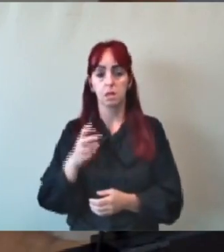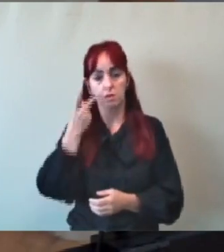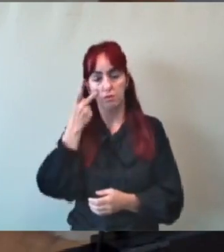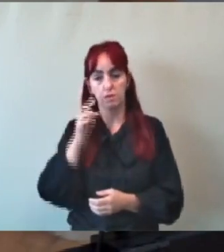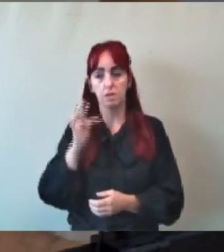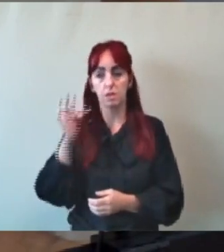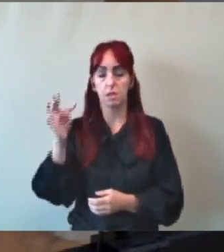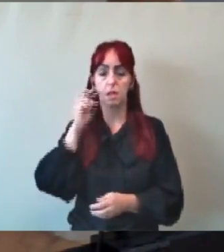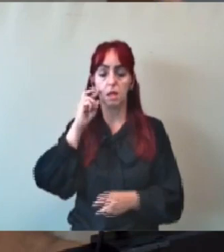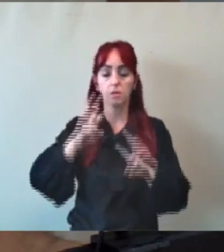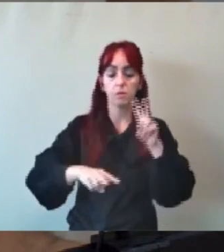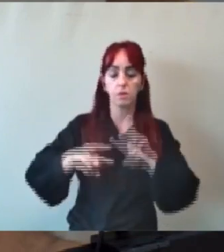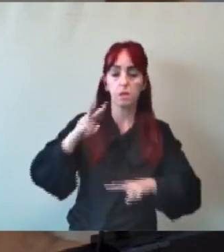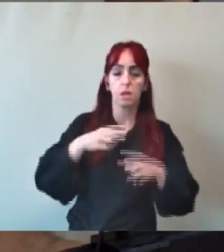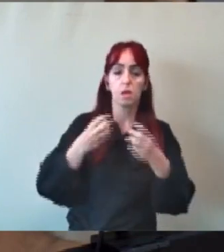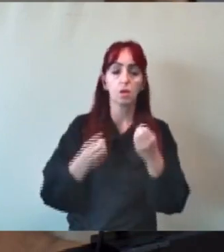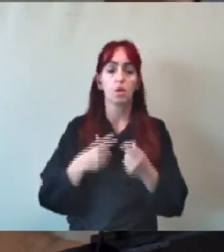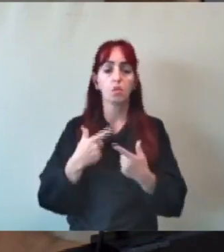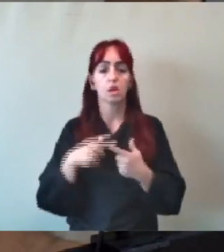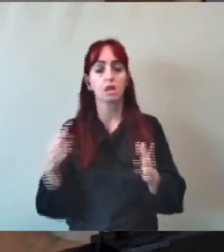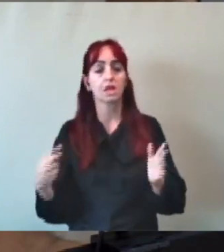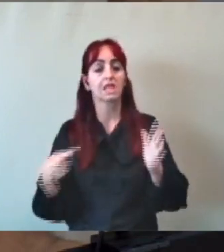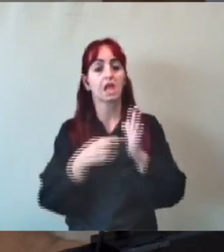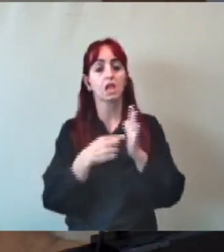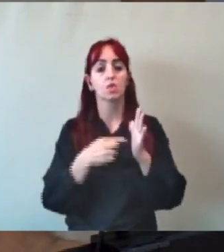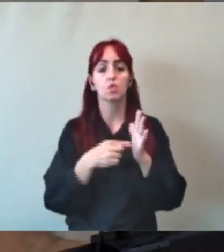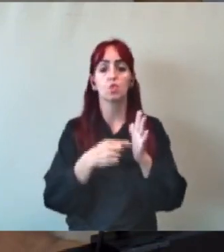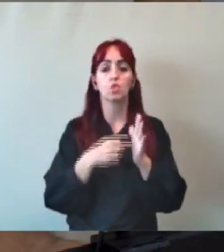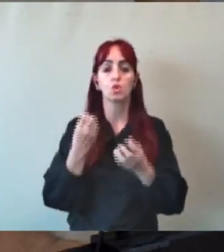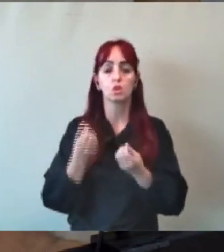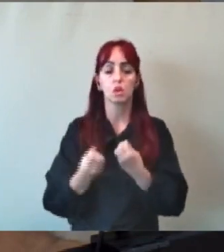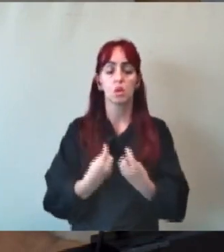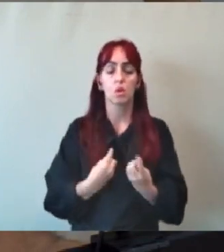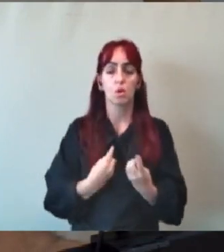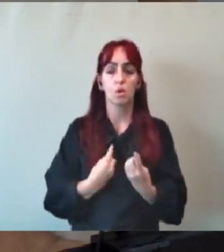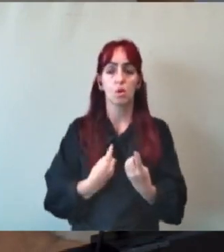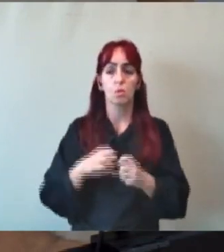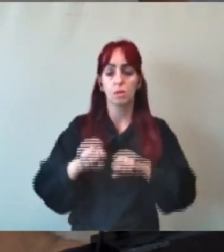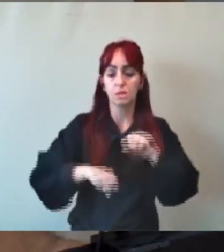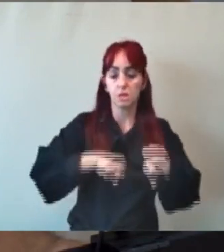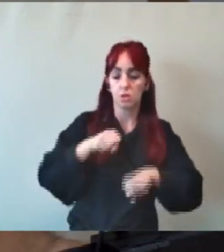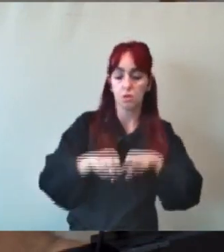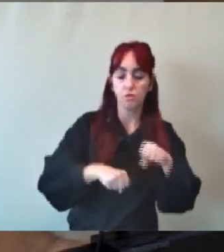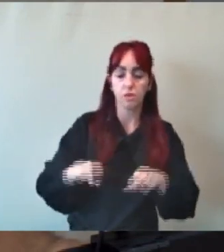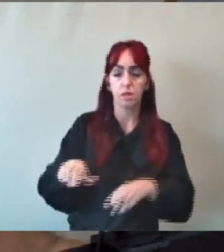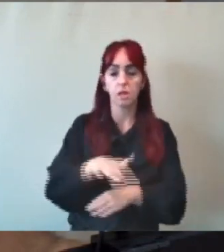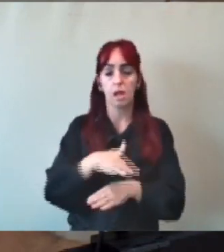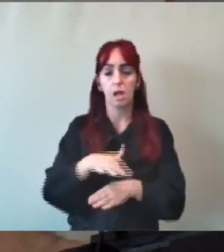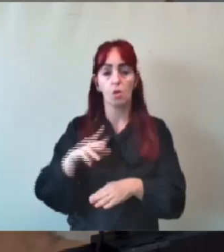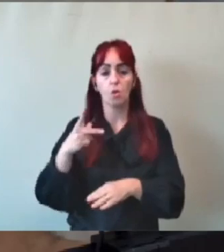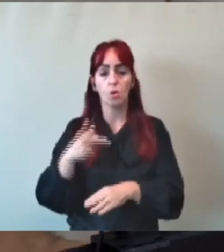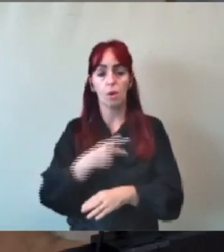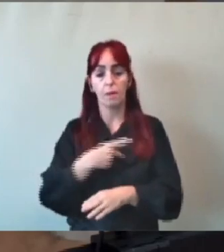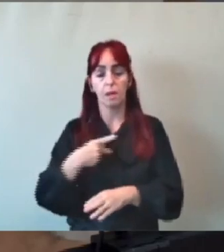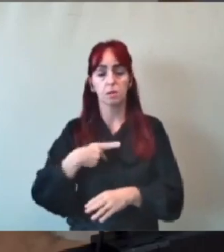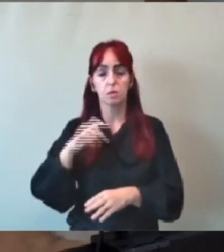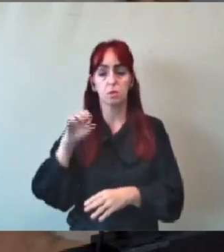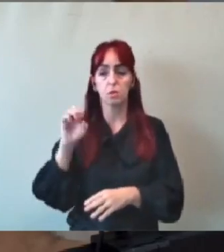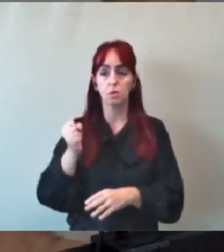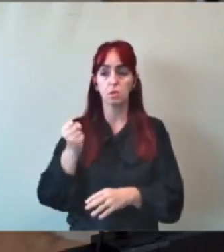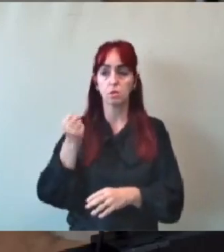em denúncia a respeito da ciclovia da Avenida Pastor Anselmo Silvestre, no bairro Fernão Dias,